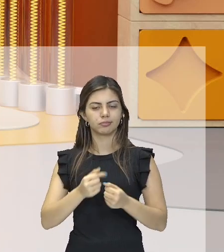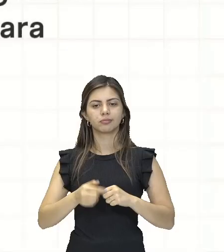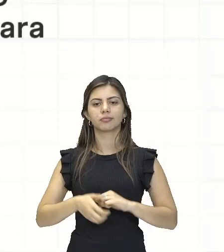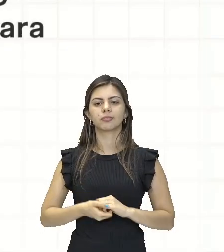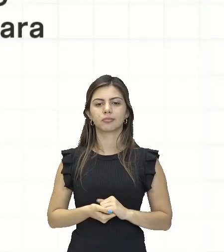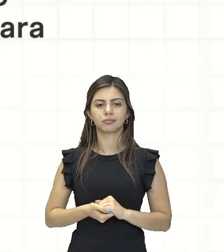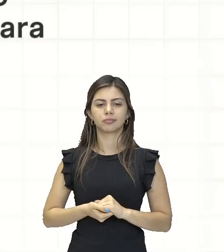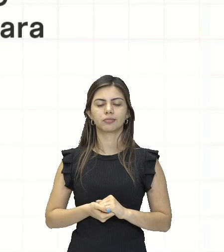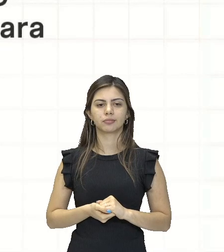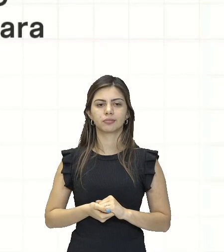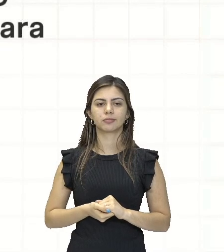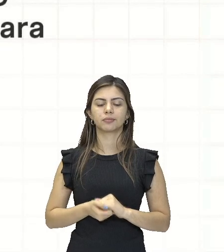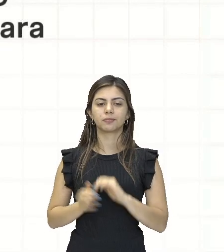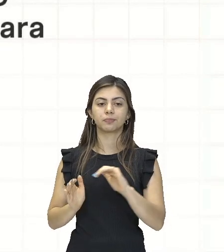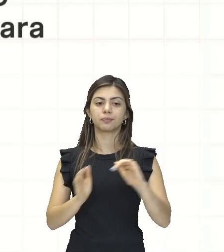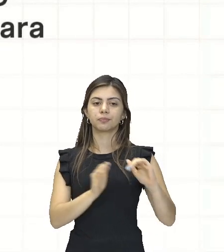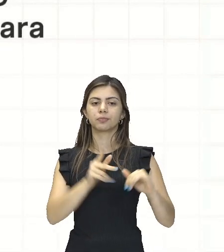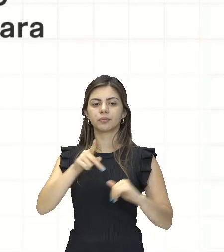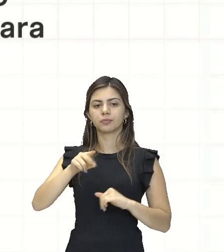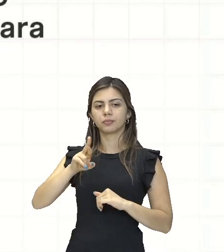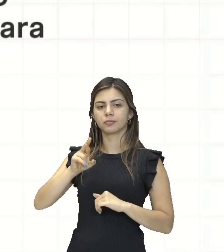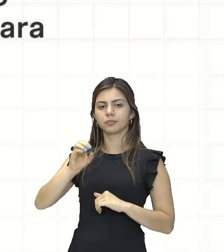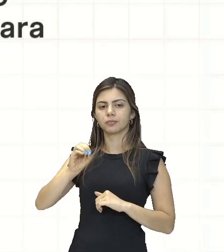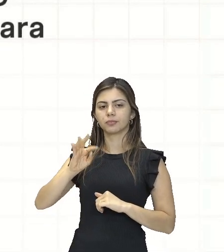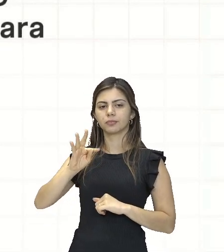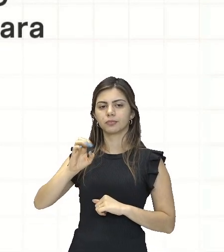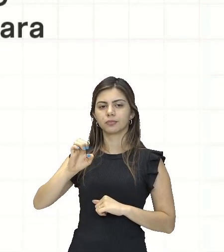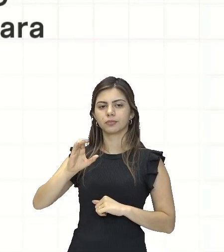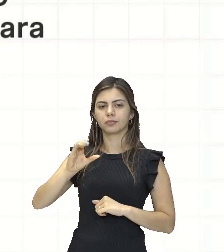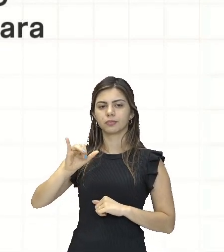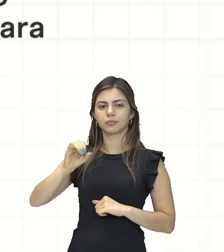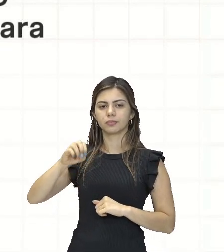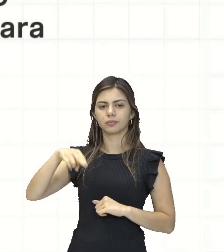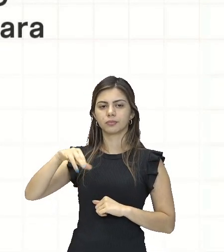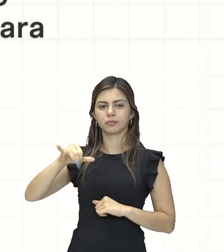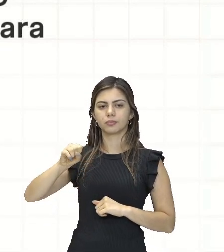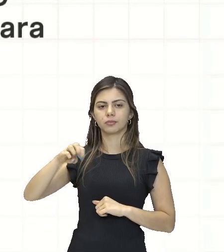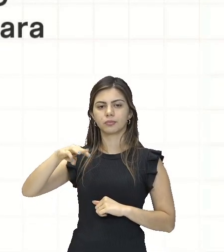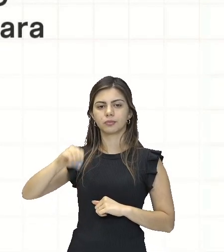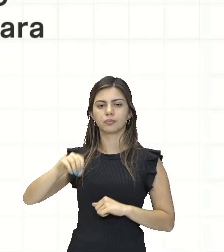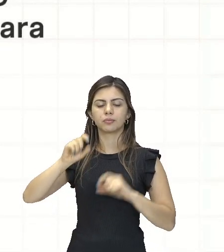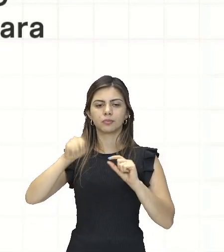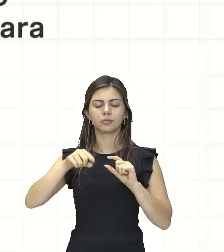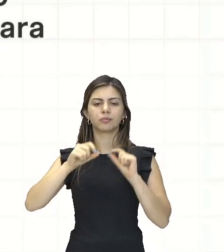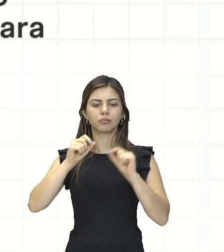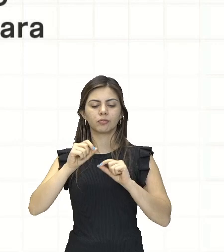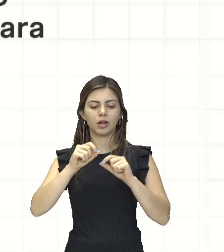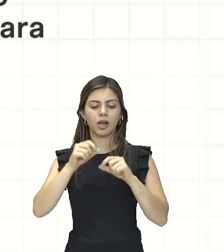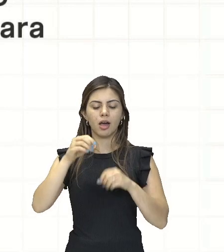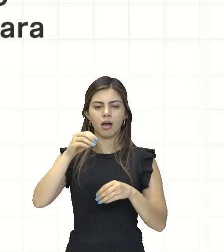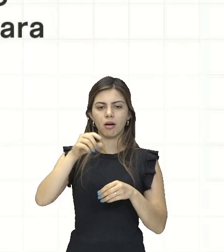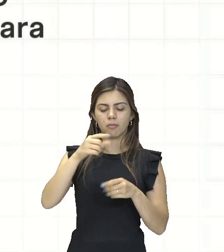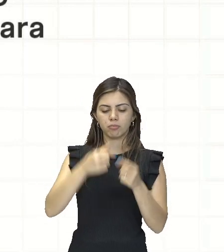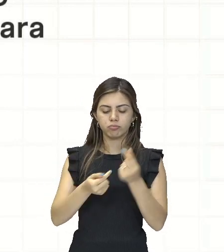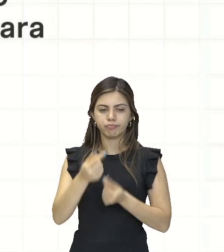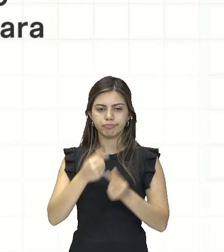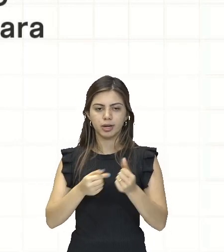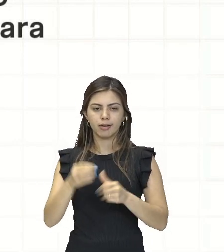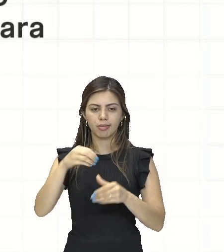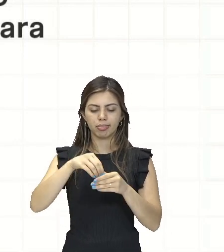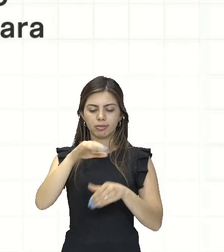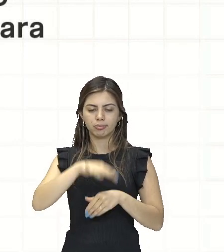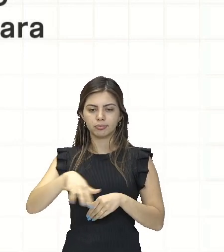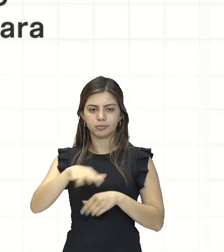Continuando, vamos observar o que é o protecionismo. Proteger o mercado interno, estímulo da